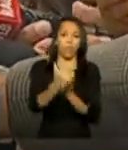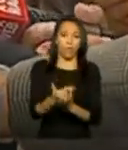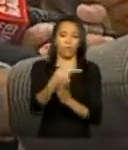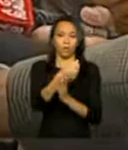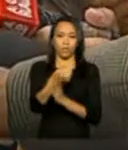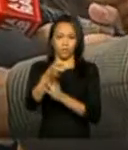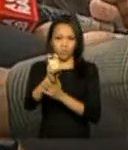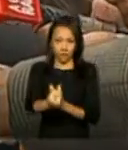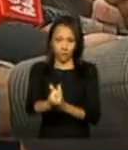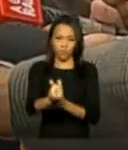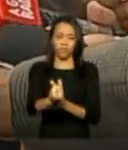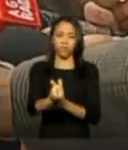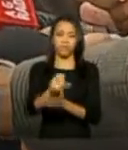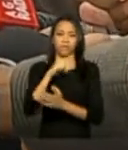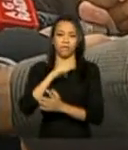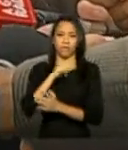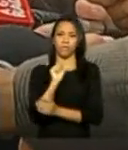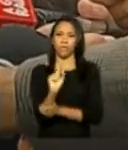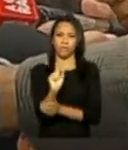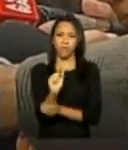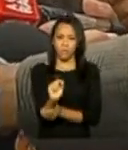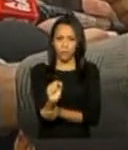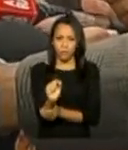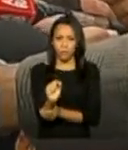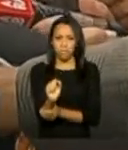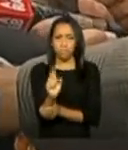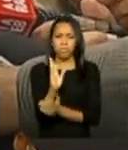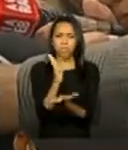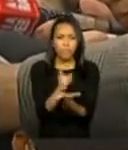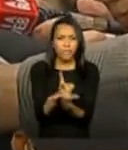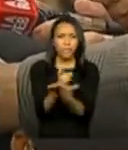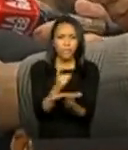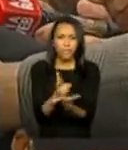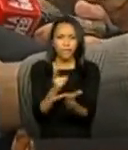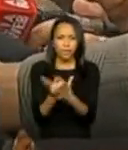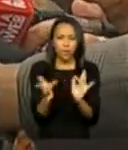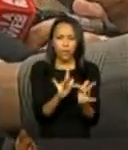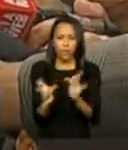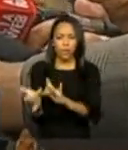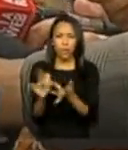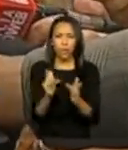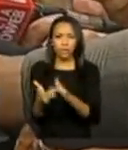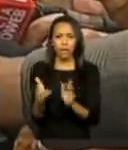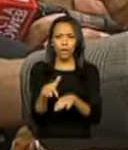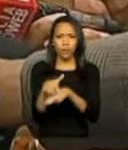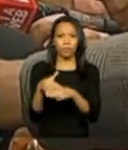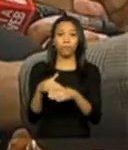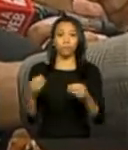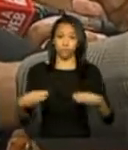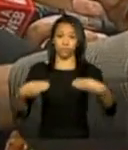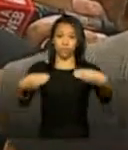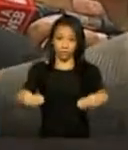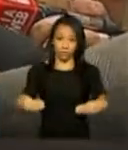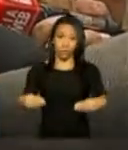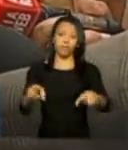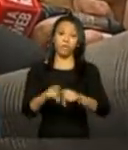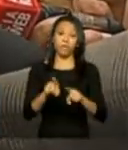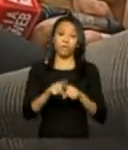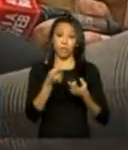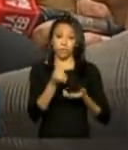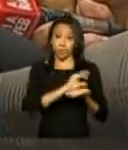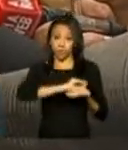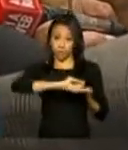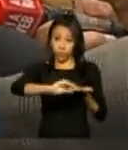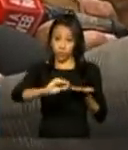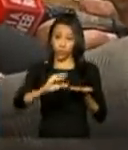tendo em vista esta ação sintonizada de todos os ministérios, e os investimentos privados e